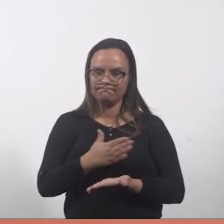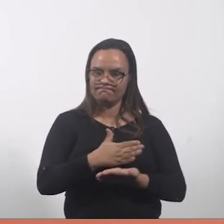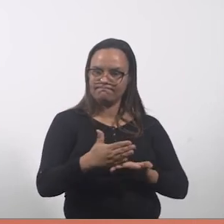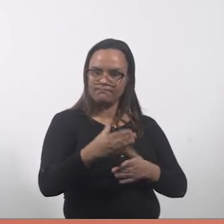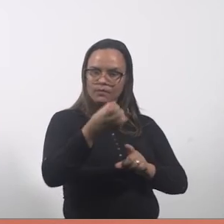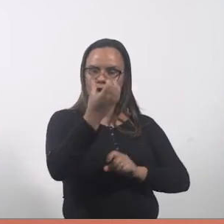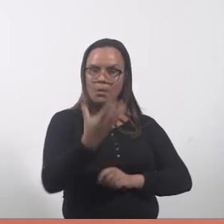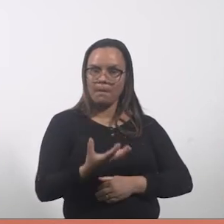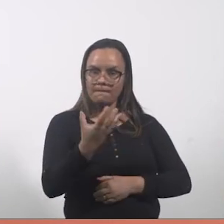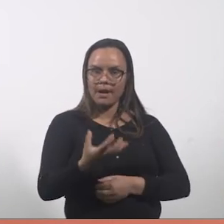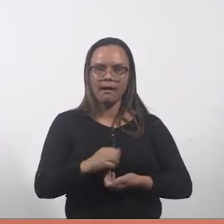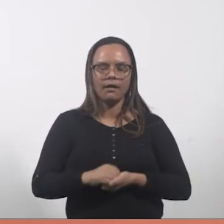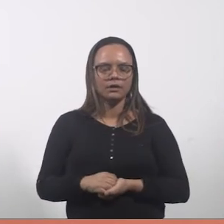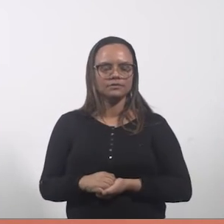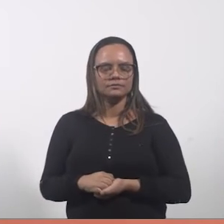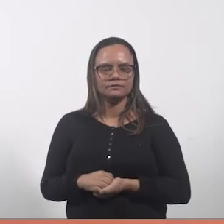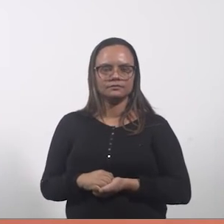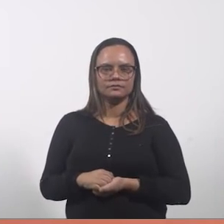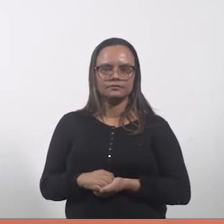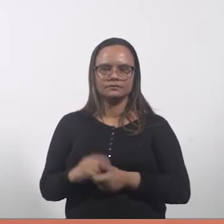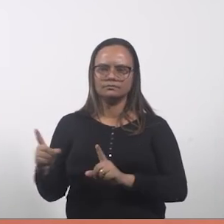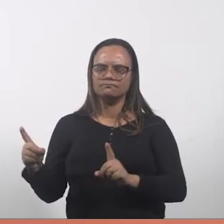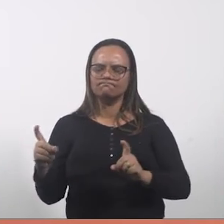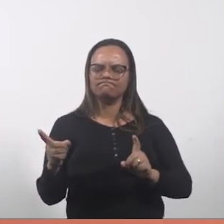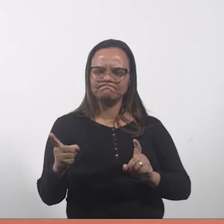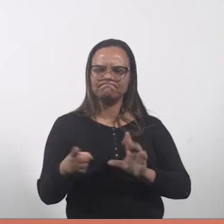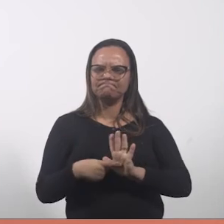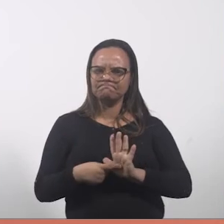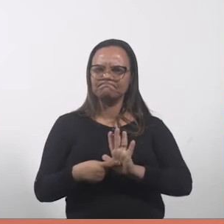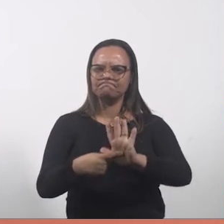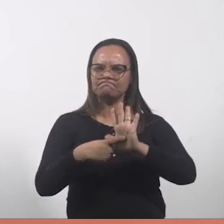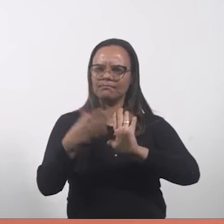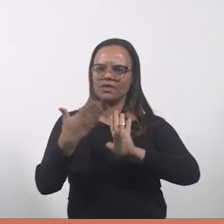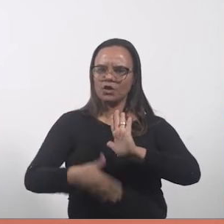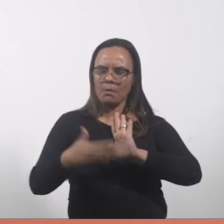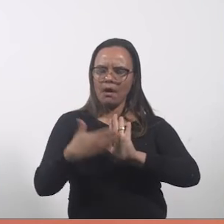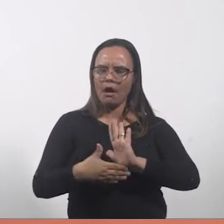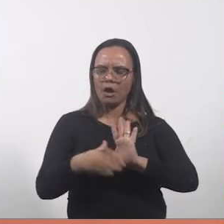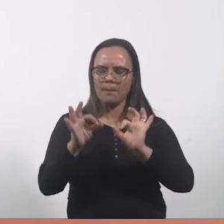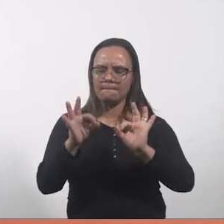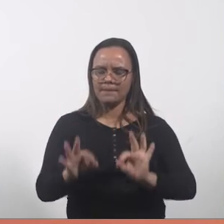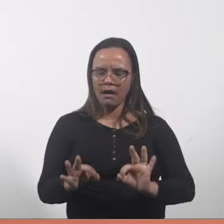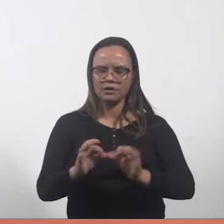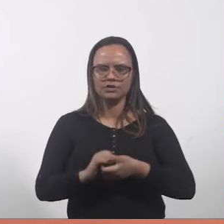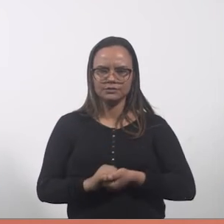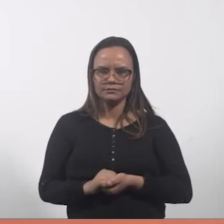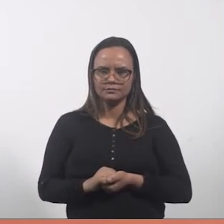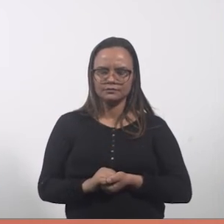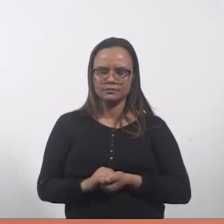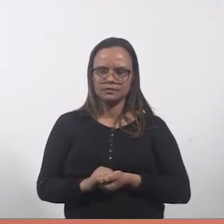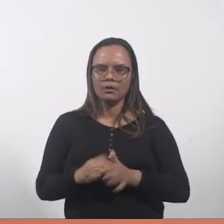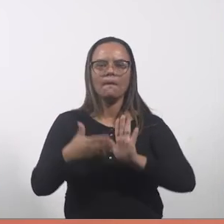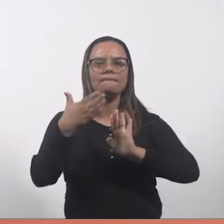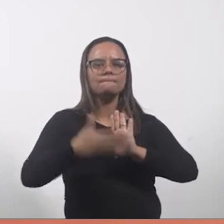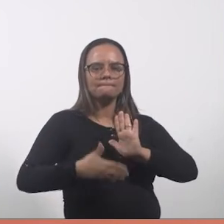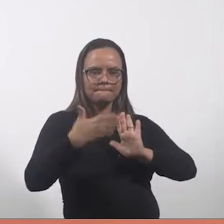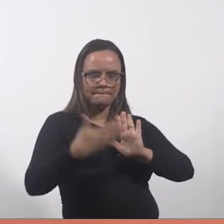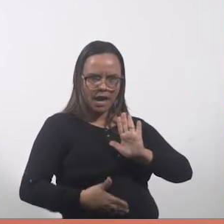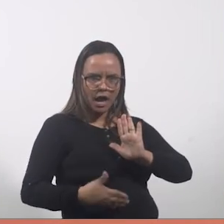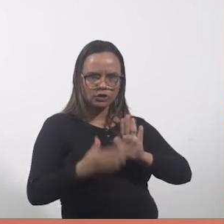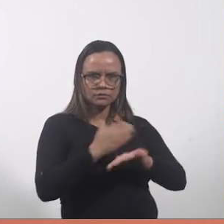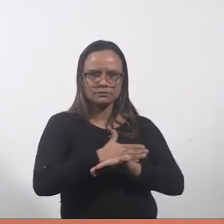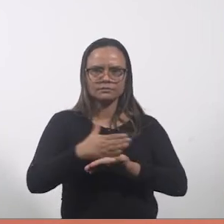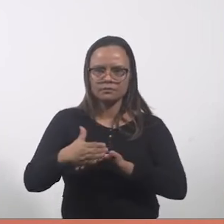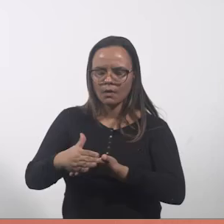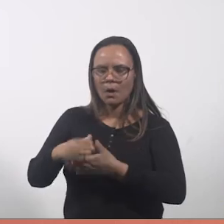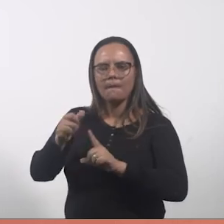de dezembro, inclusive, ter uma radiografia, uma fotografia muito mais precisa. E é essa fotografia do início